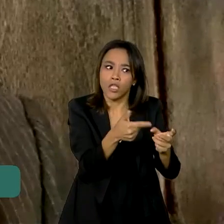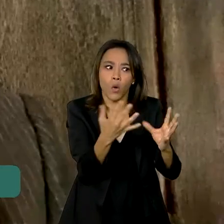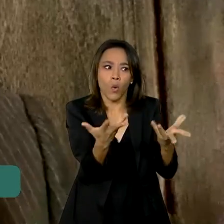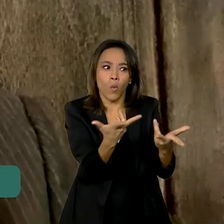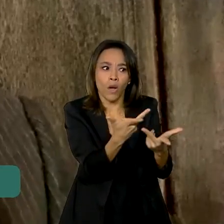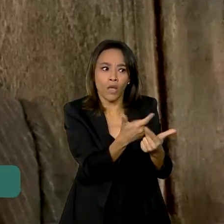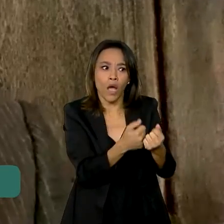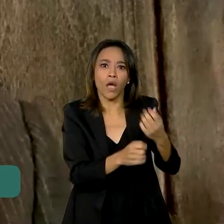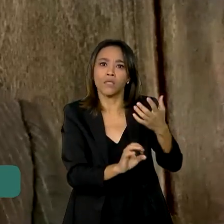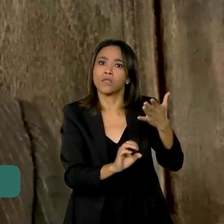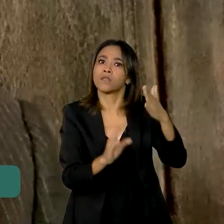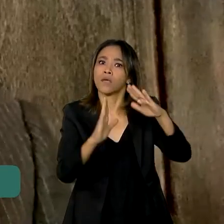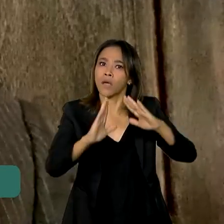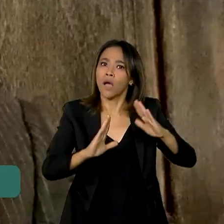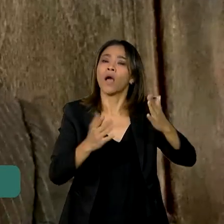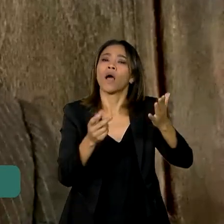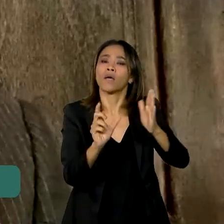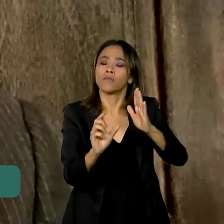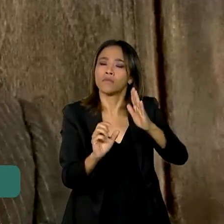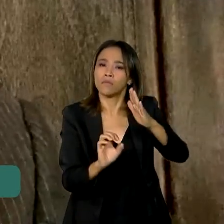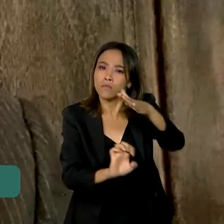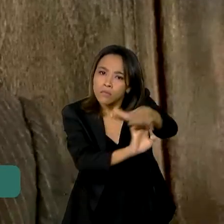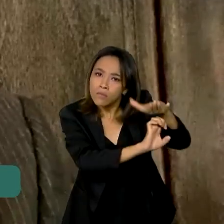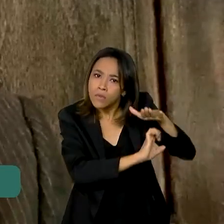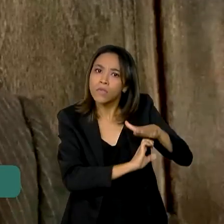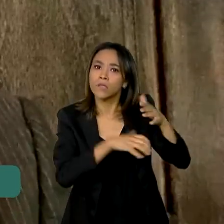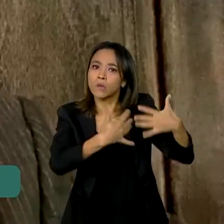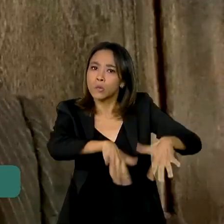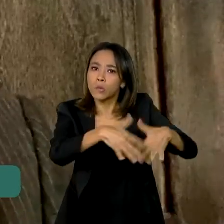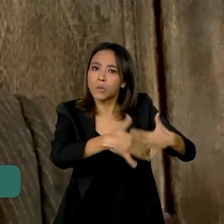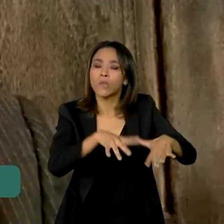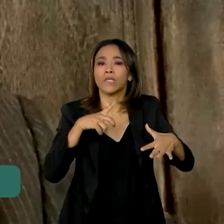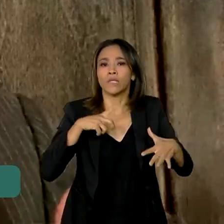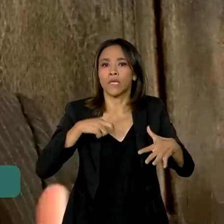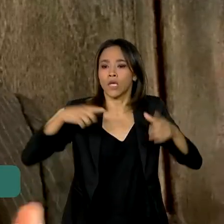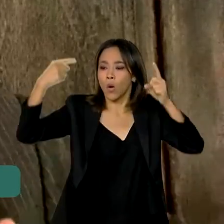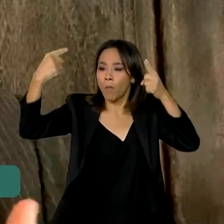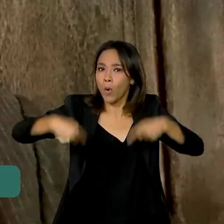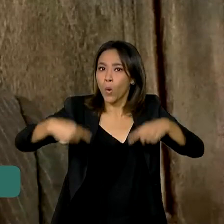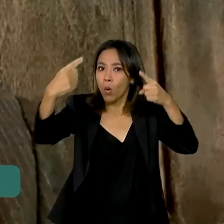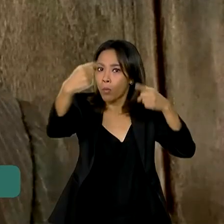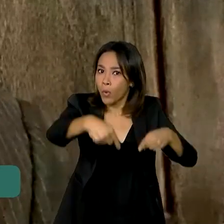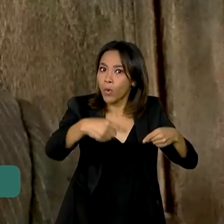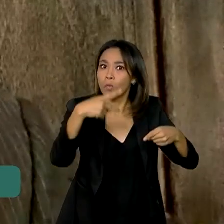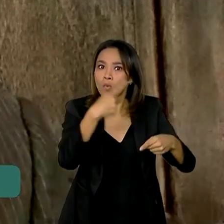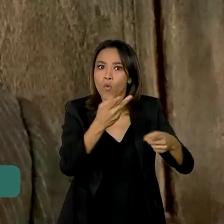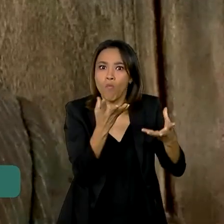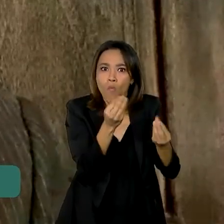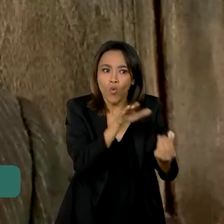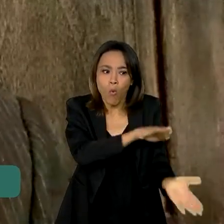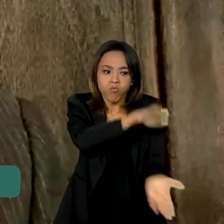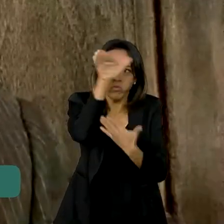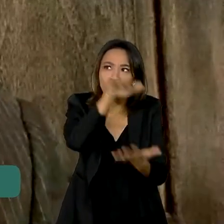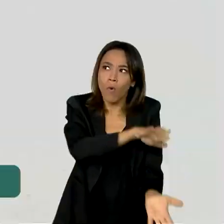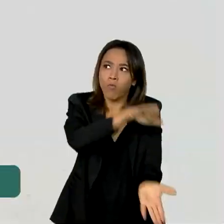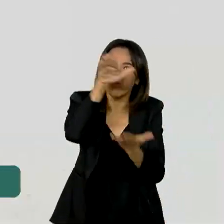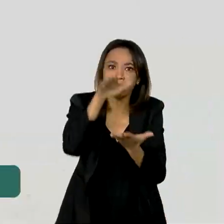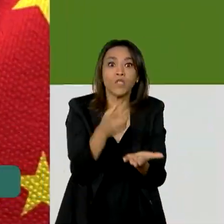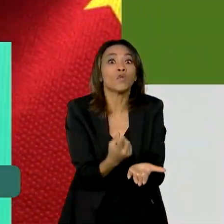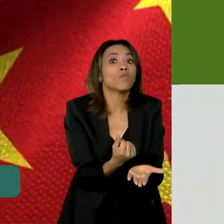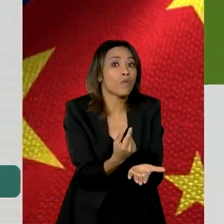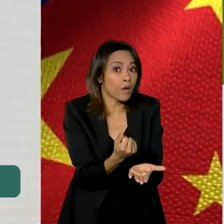produção e variedade também nas questões de corte. Então, tem competitividade não só em função da quantidade, mas também do